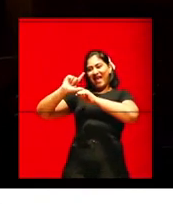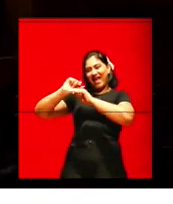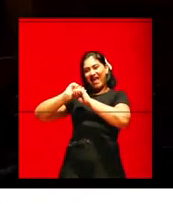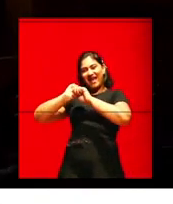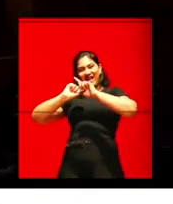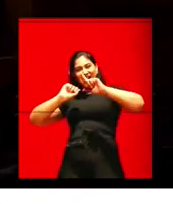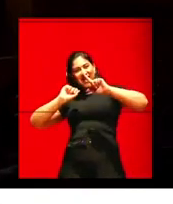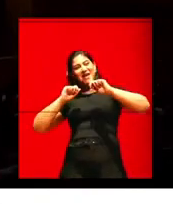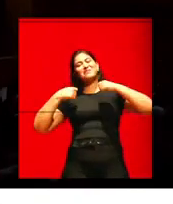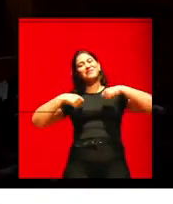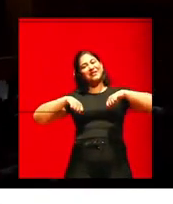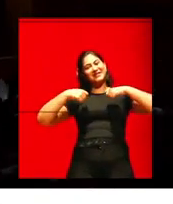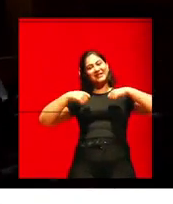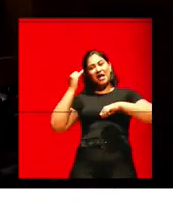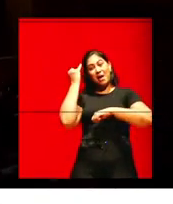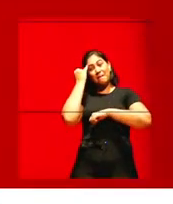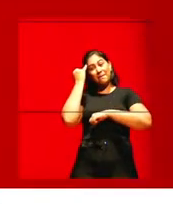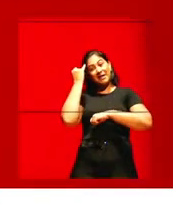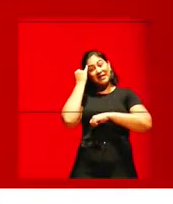tirar a preguiça.